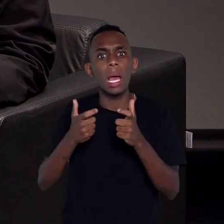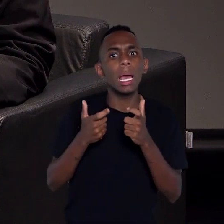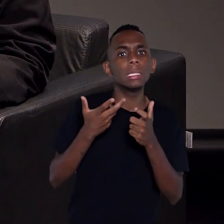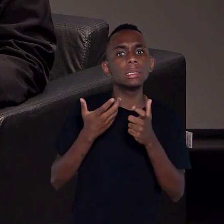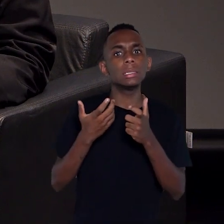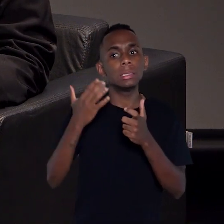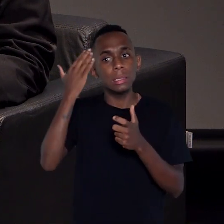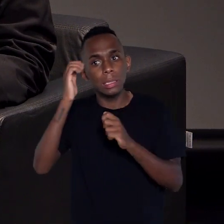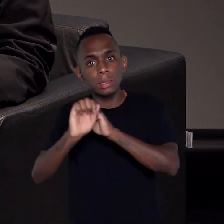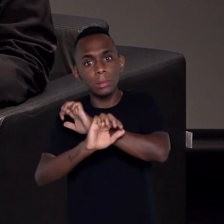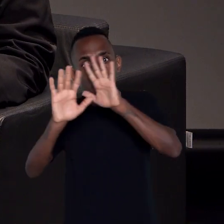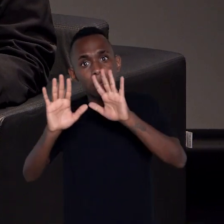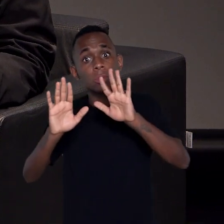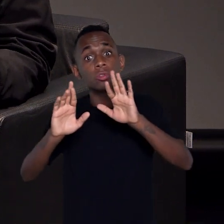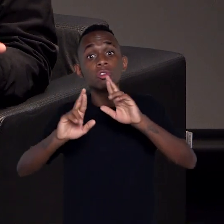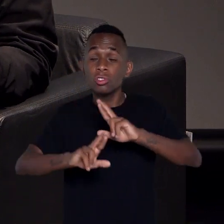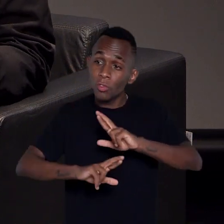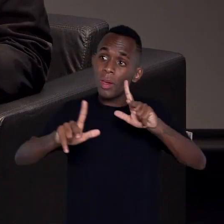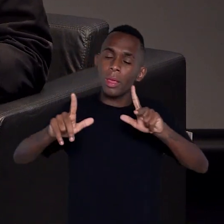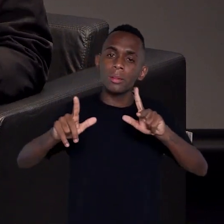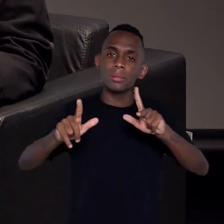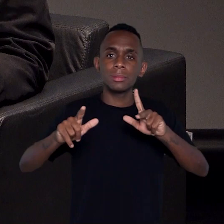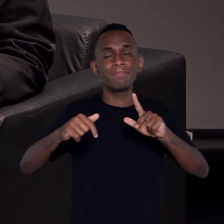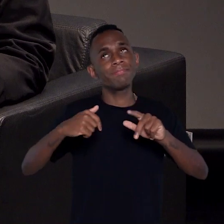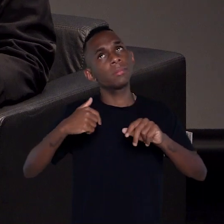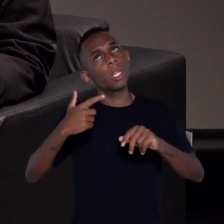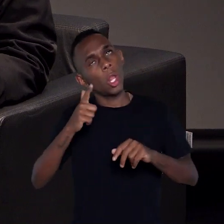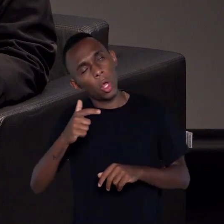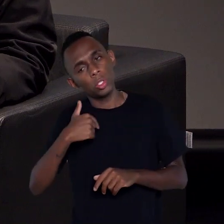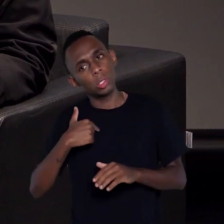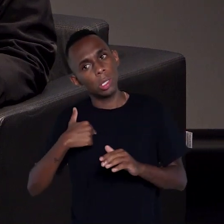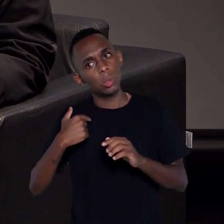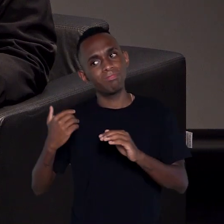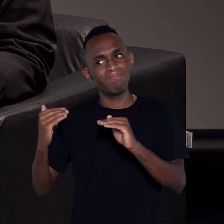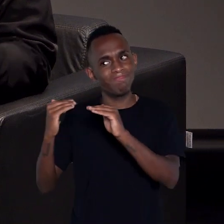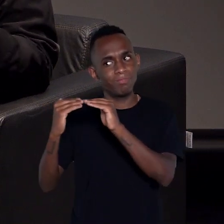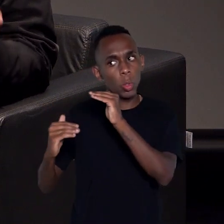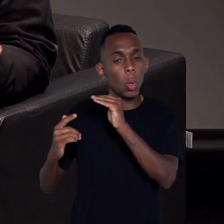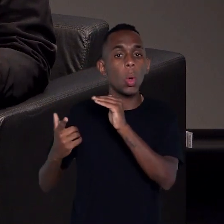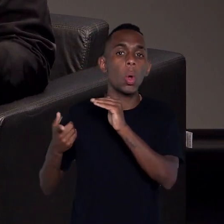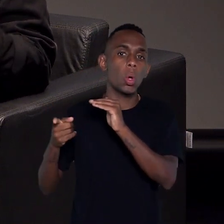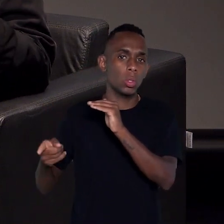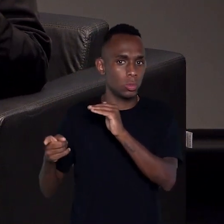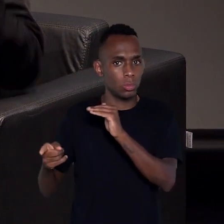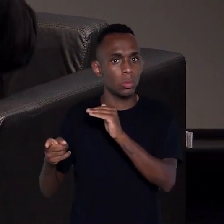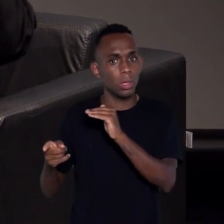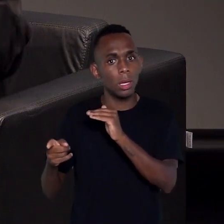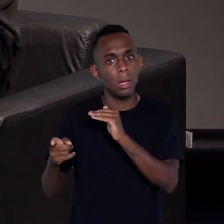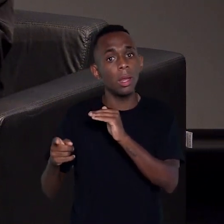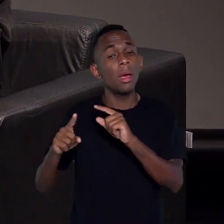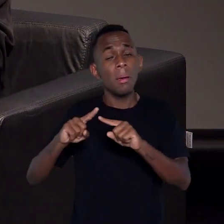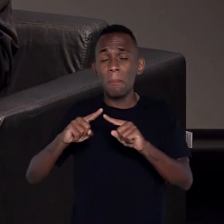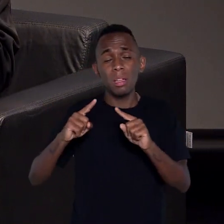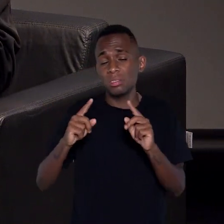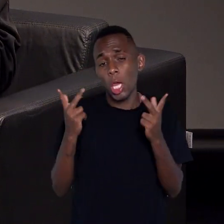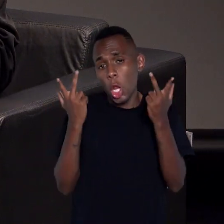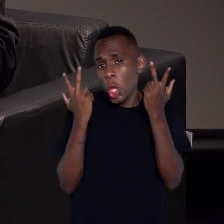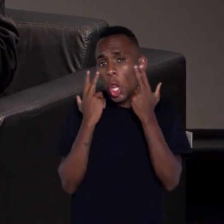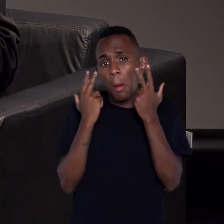poderia ser lida, né? E mesmo que eu não concorde com essa interpretação, é uma interpretação legítima a